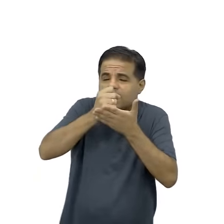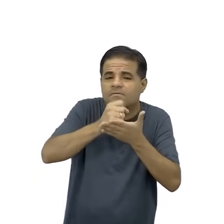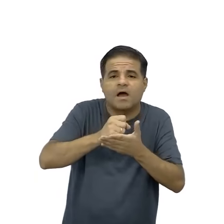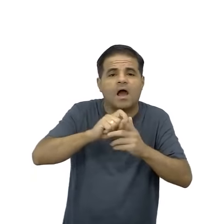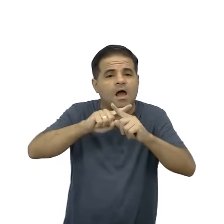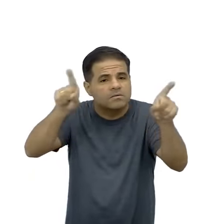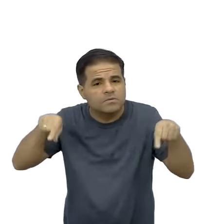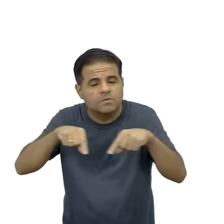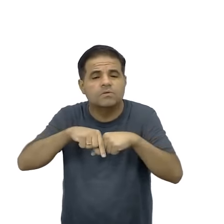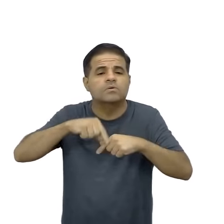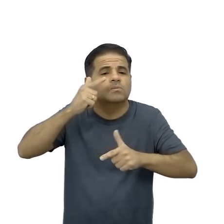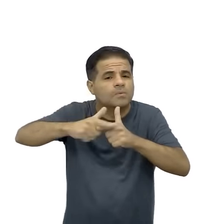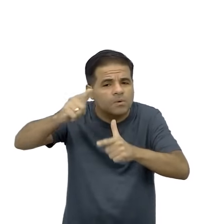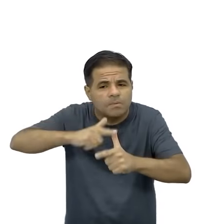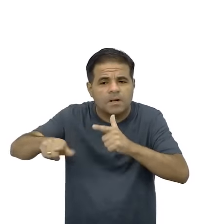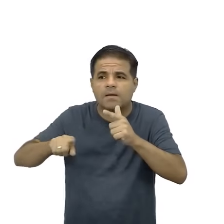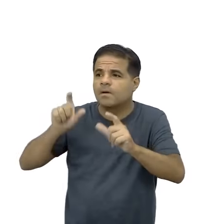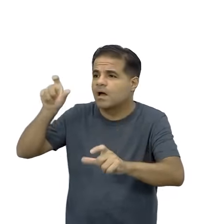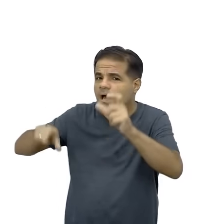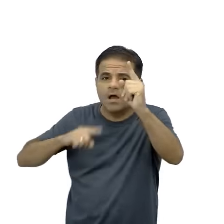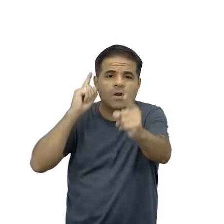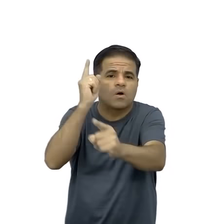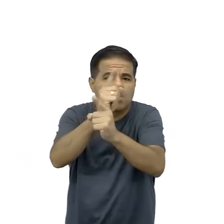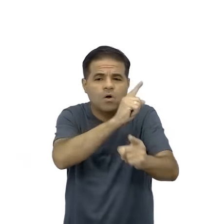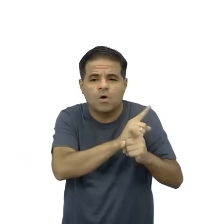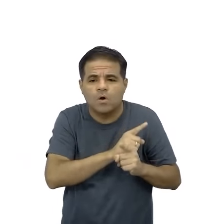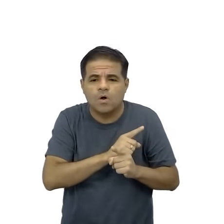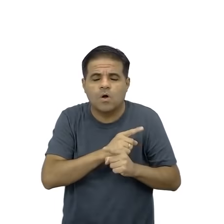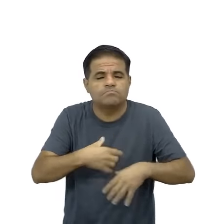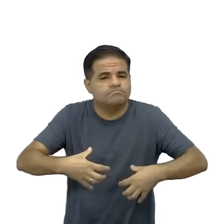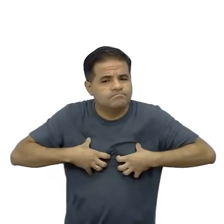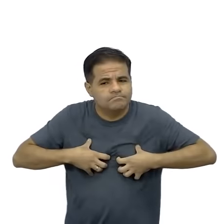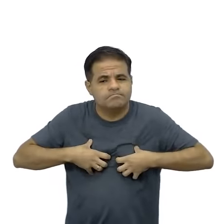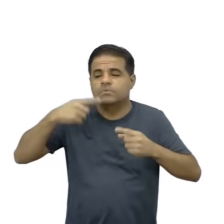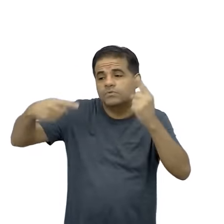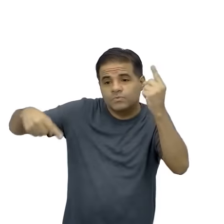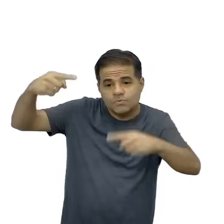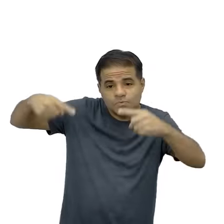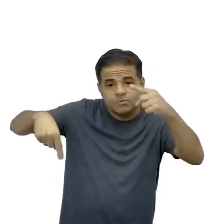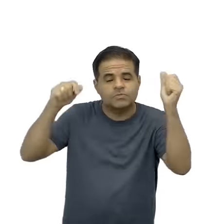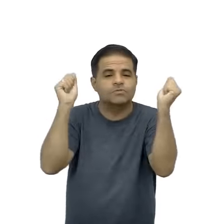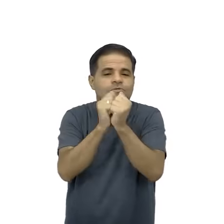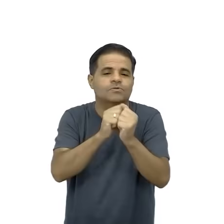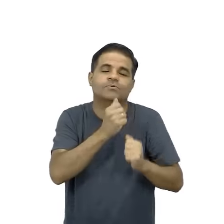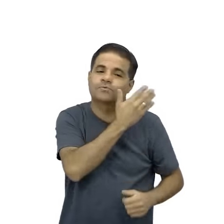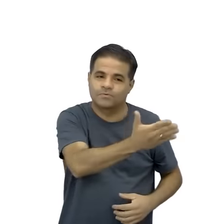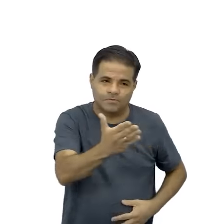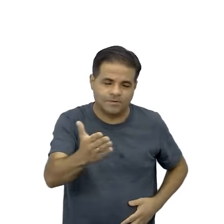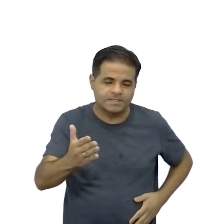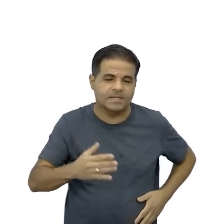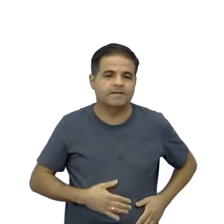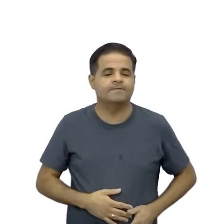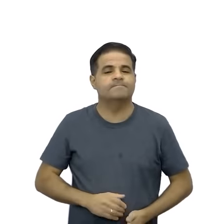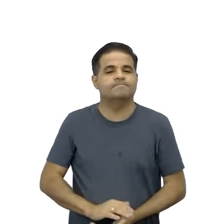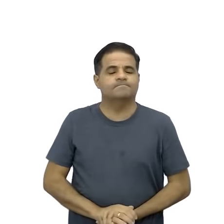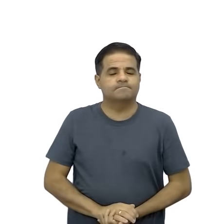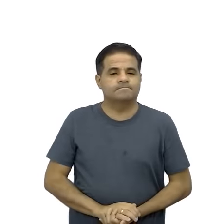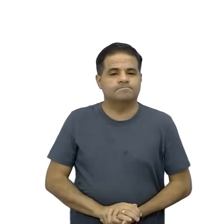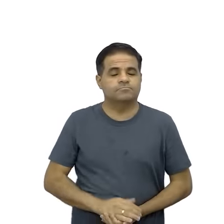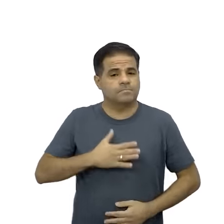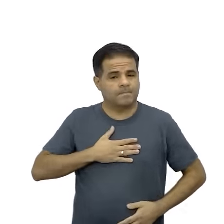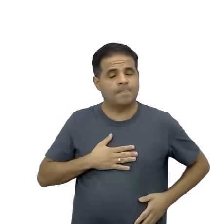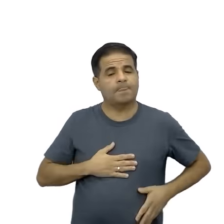sala os problemas que eles encontram, né, nesse sentido, tá bom? E também discutir com vocês. Então, aqui